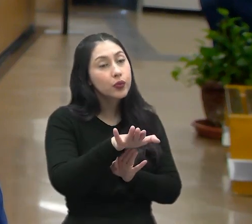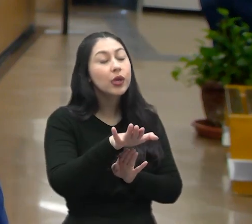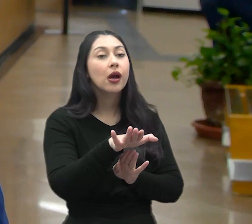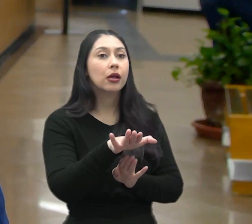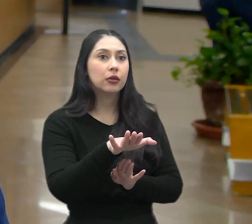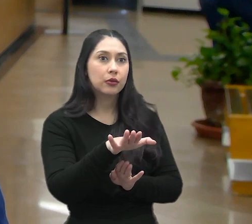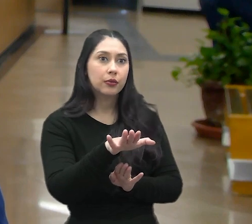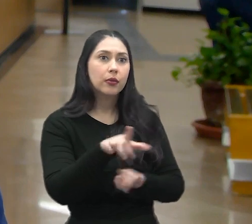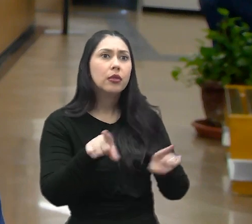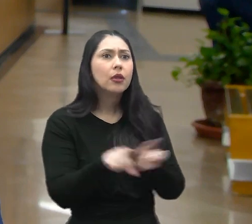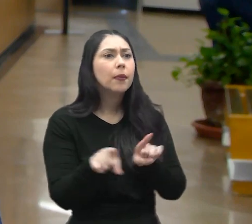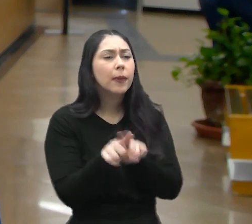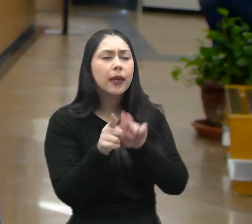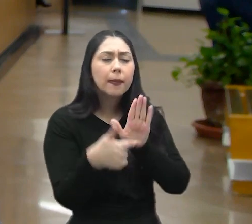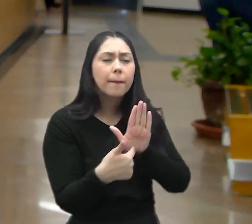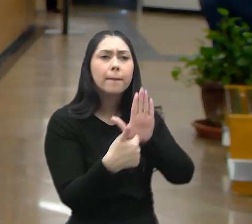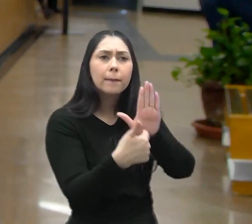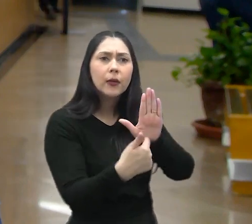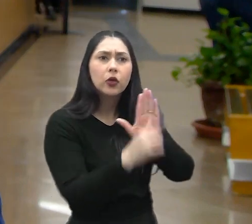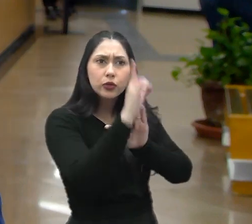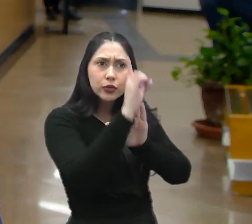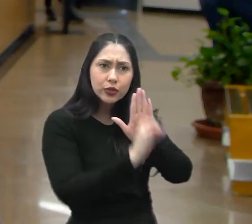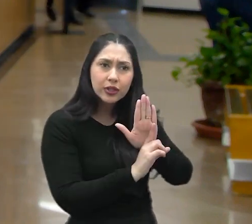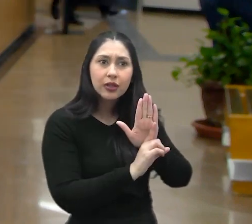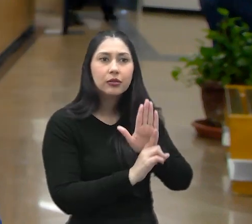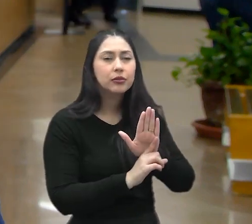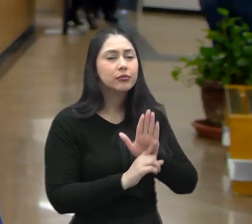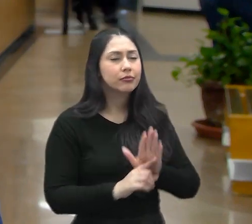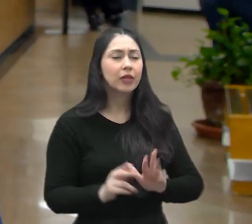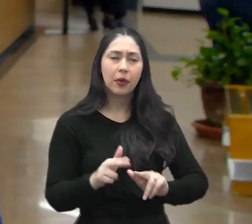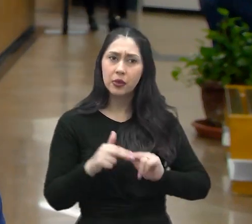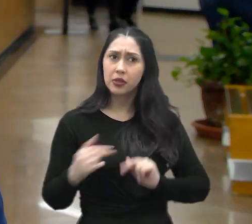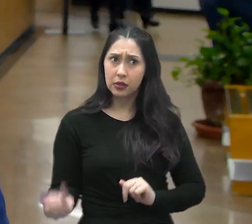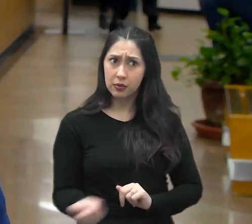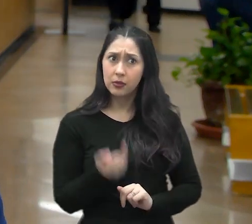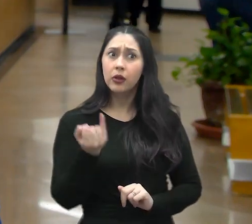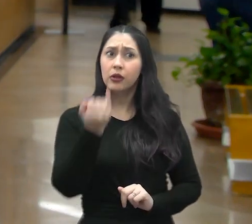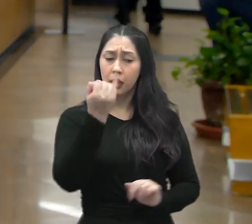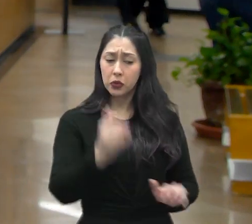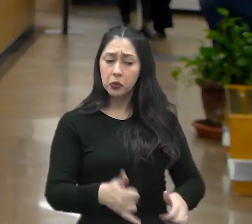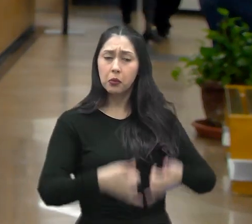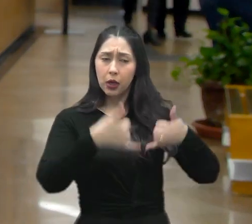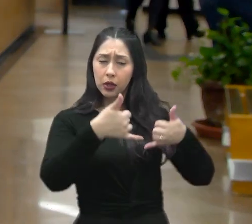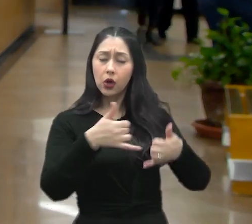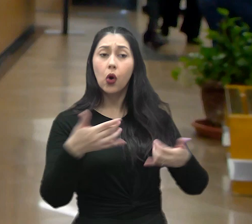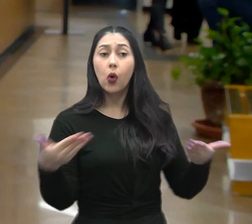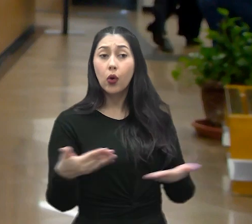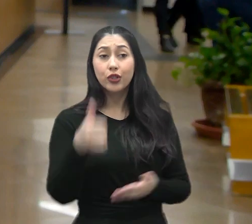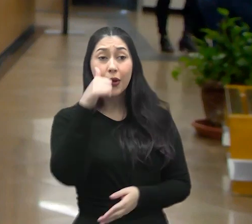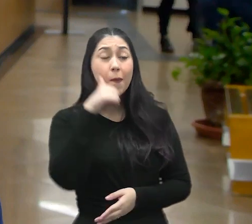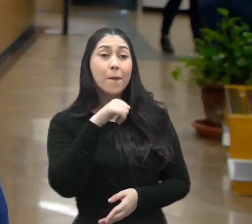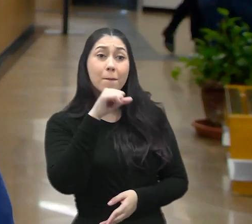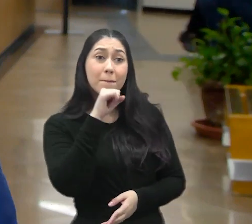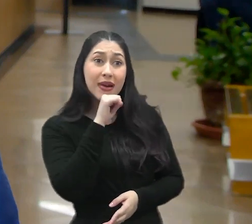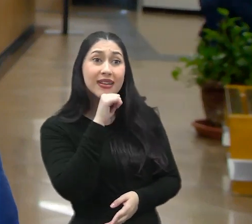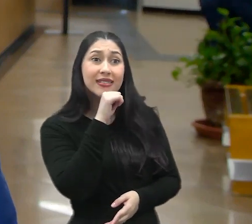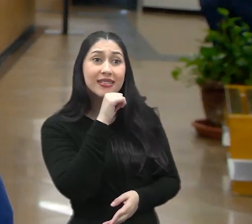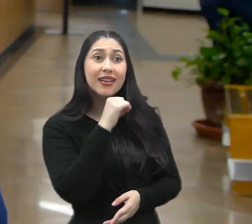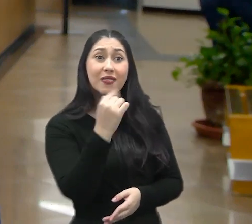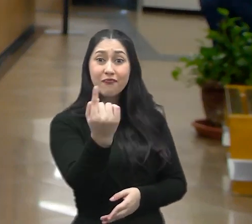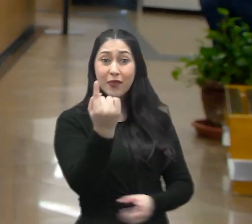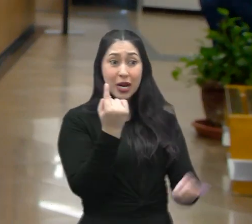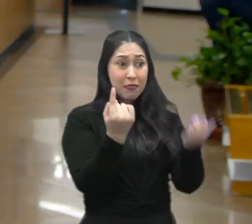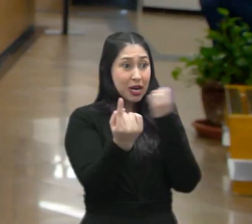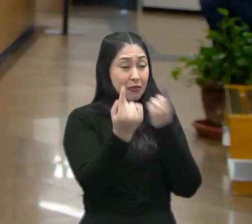orientação, buscar os direitos que ela tem. Então é muito importante o Disque Autista. Hoje nós temos mães que nós temos recebido